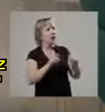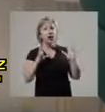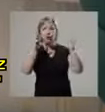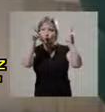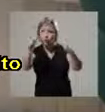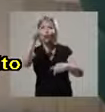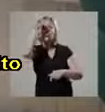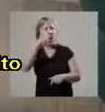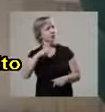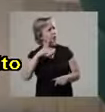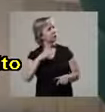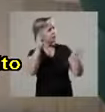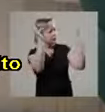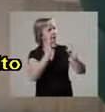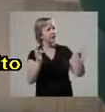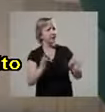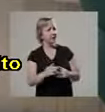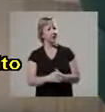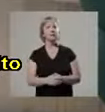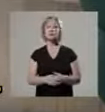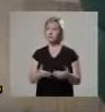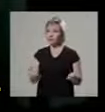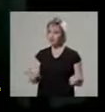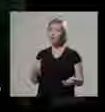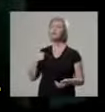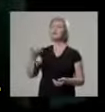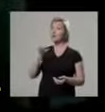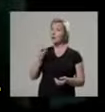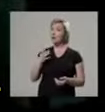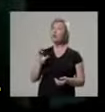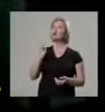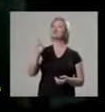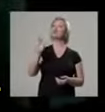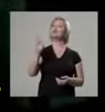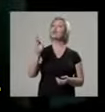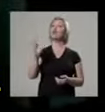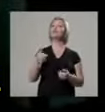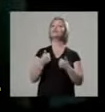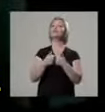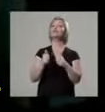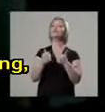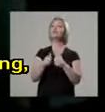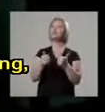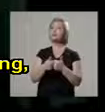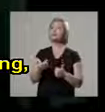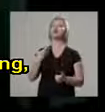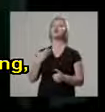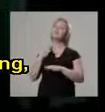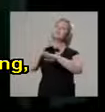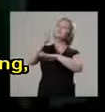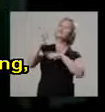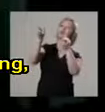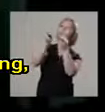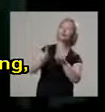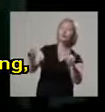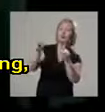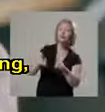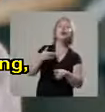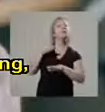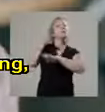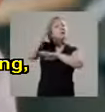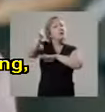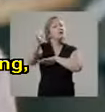como todo mundo, ou todos têm o direito de ser felizes. Eu quero andar de ônibus sozinho. Eu quero